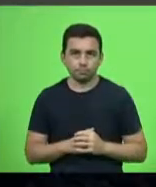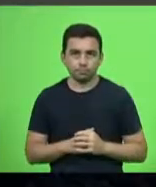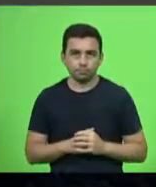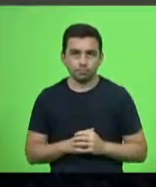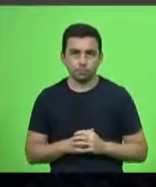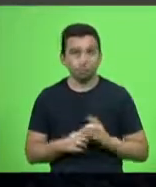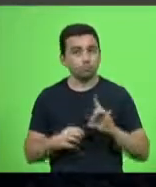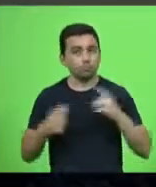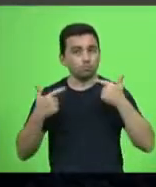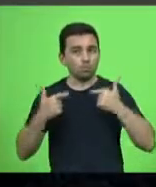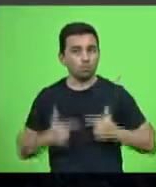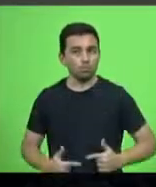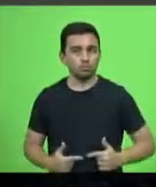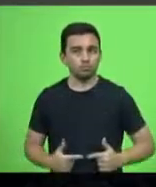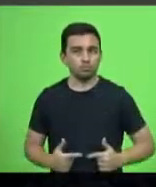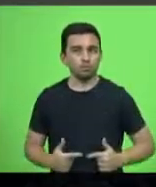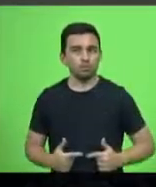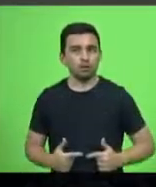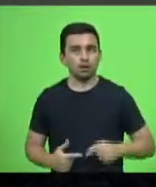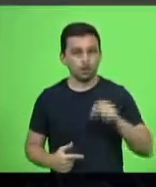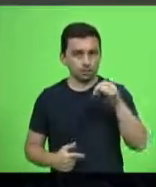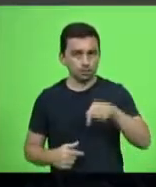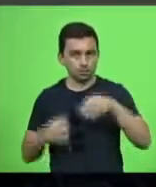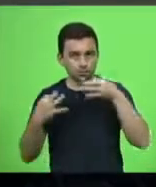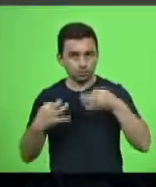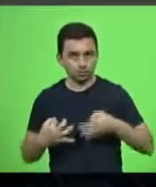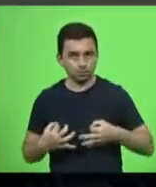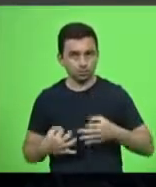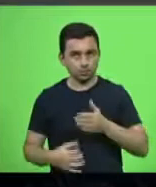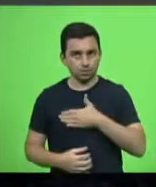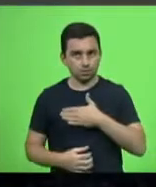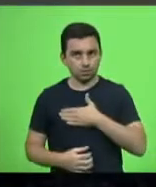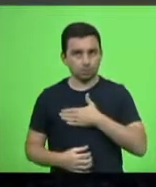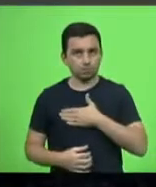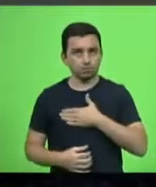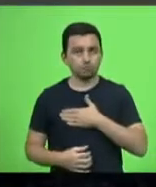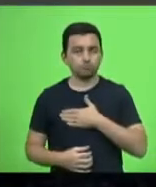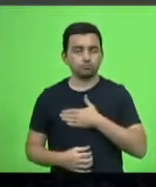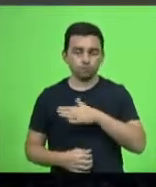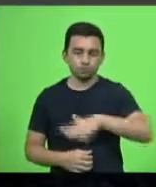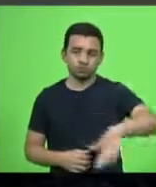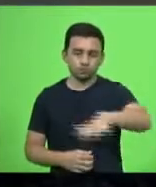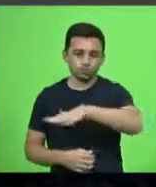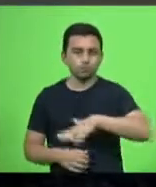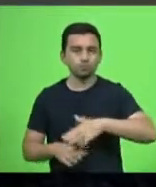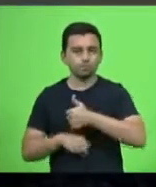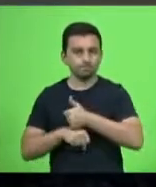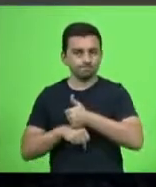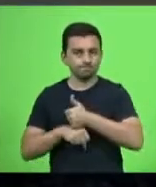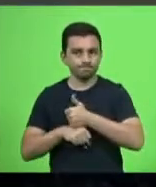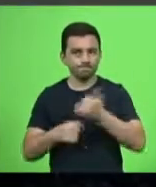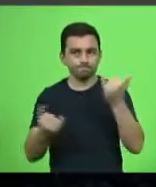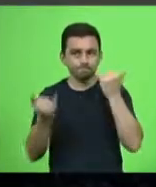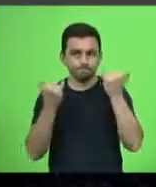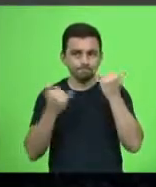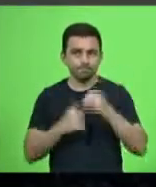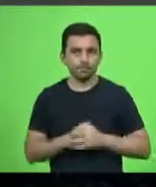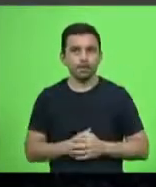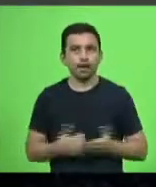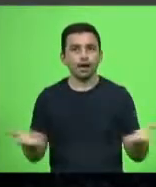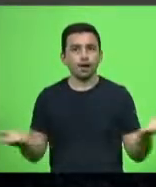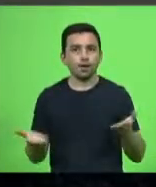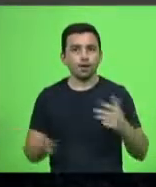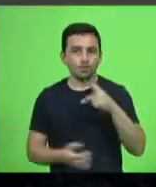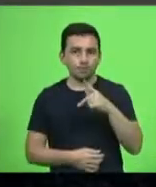ilesa que está tendo com relação aos meus colegas de imprensa. Com a palavra agora, o bloco